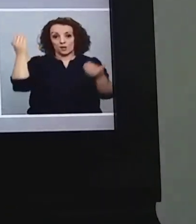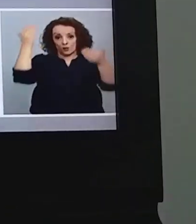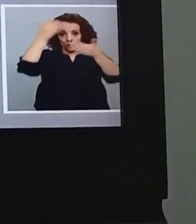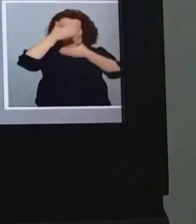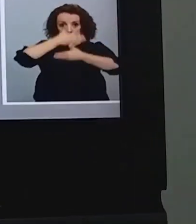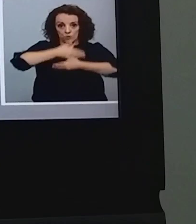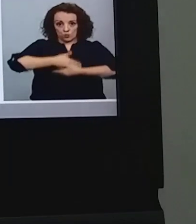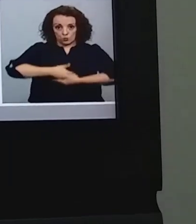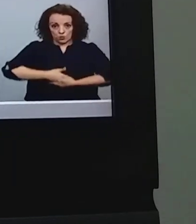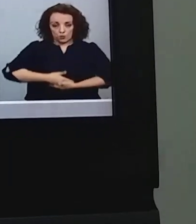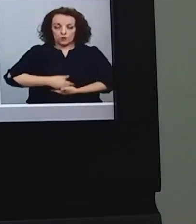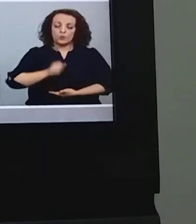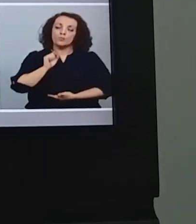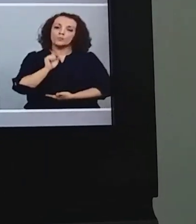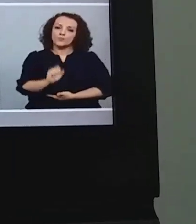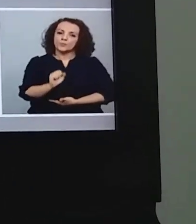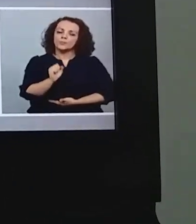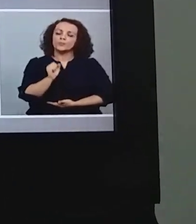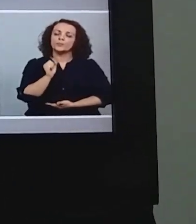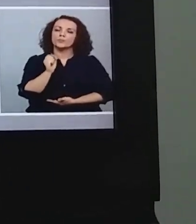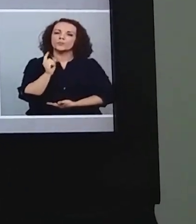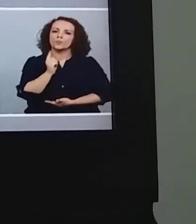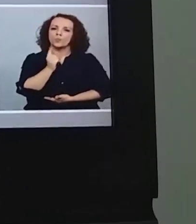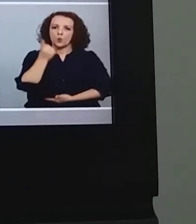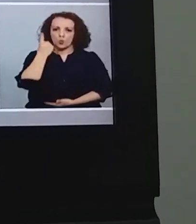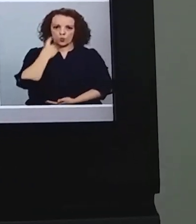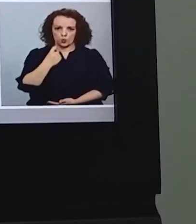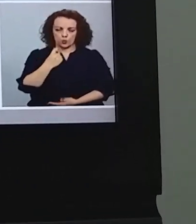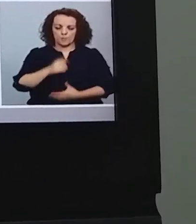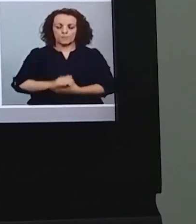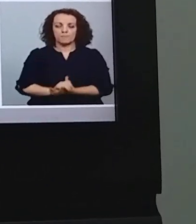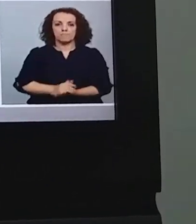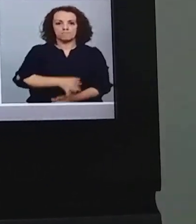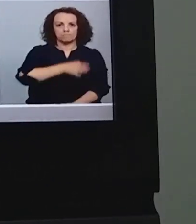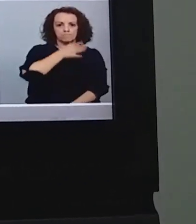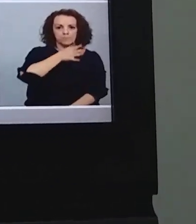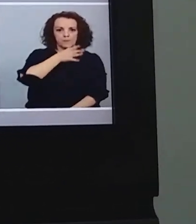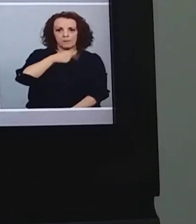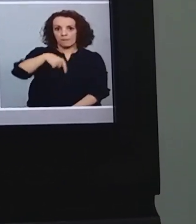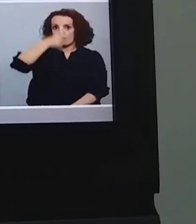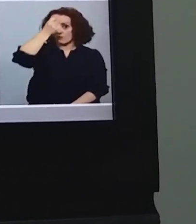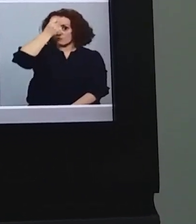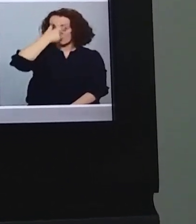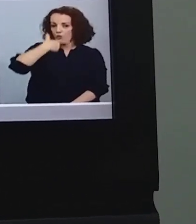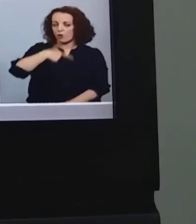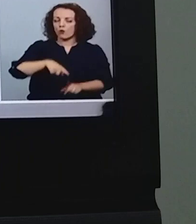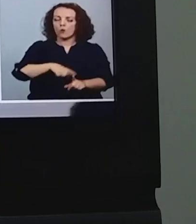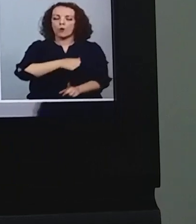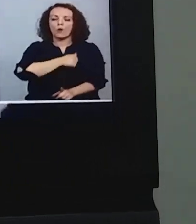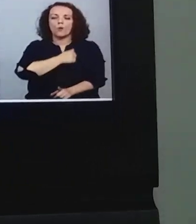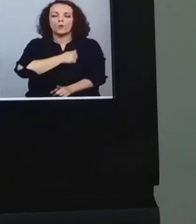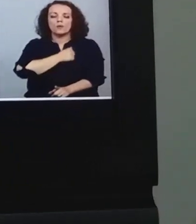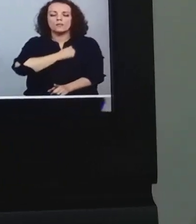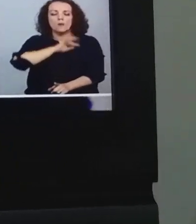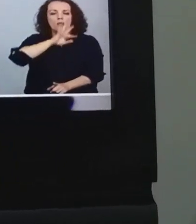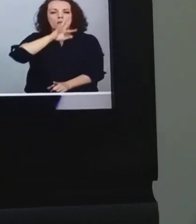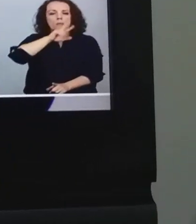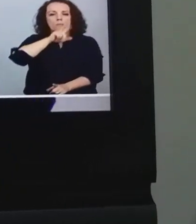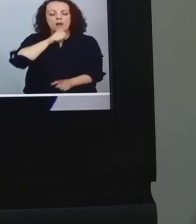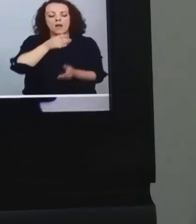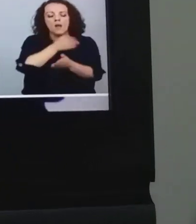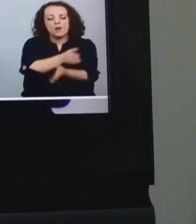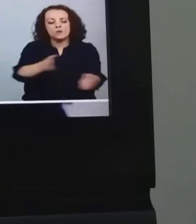na vigília da celebração de ontem... Fátima é a história de um coração de mãe que se oferece como refúgio e caminho aos filhos, a quem